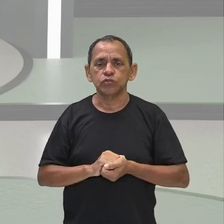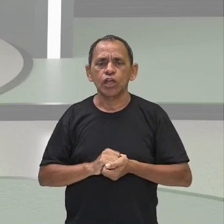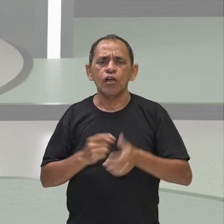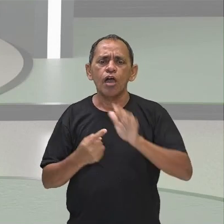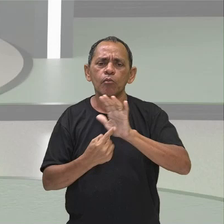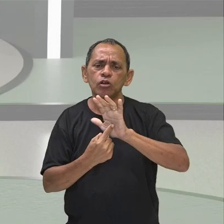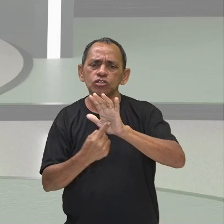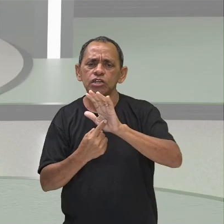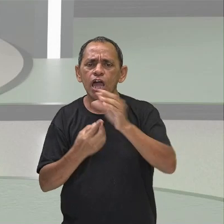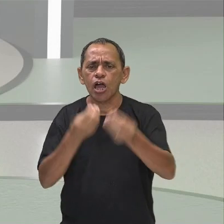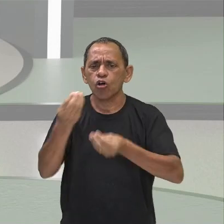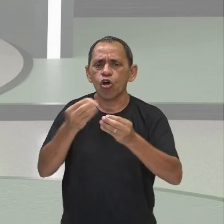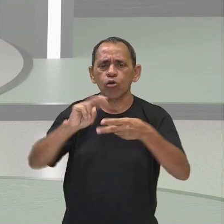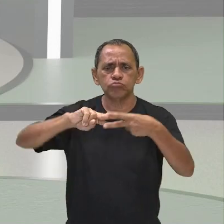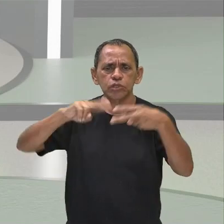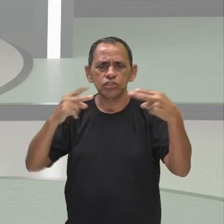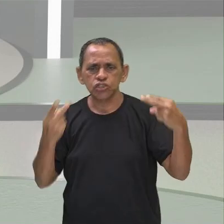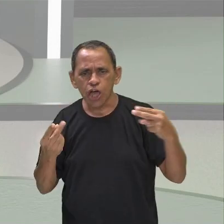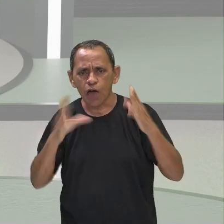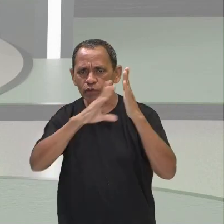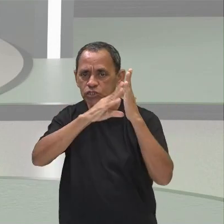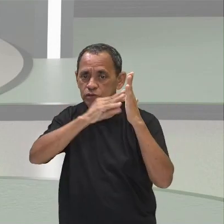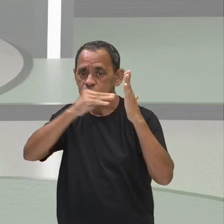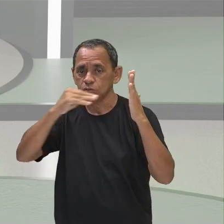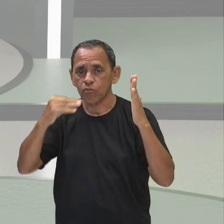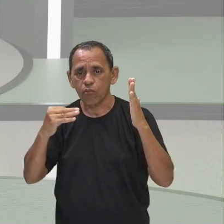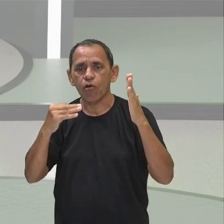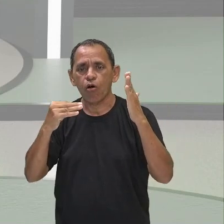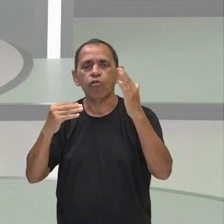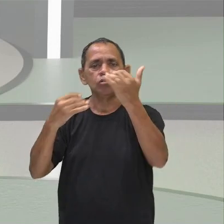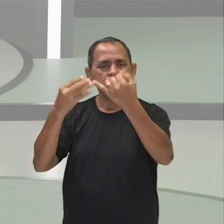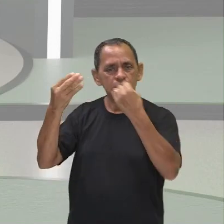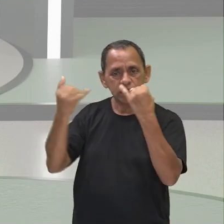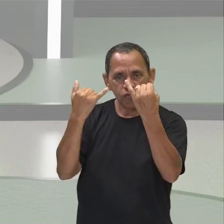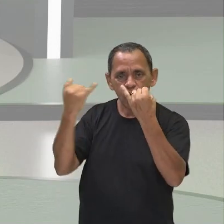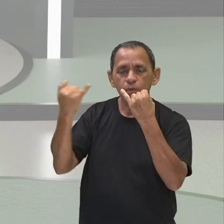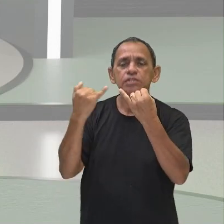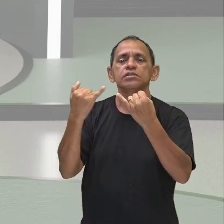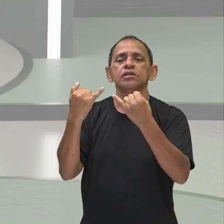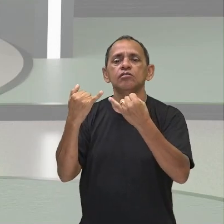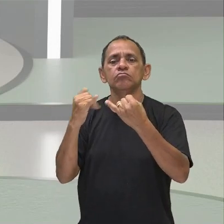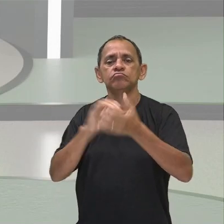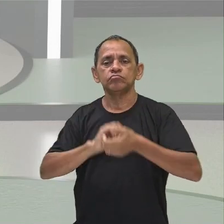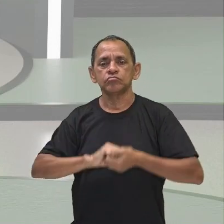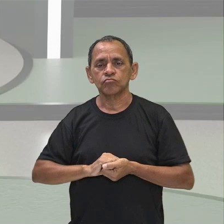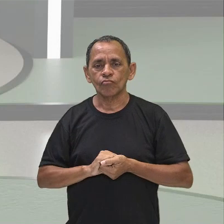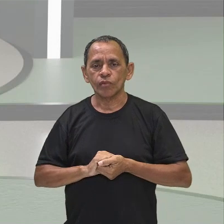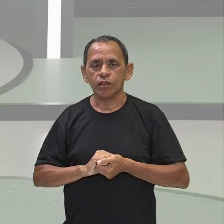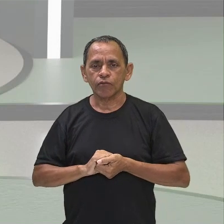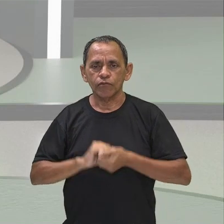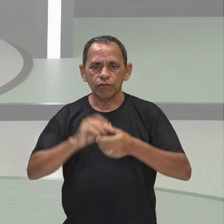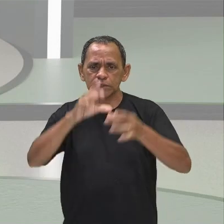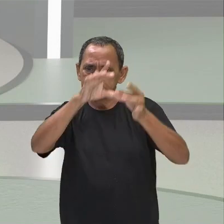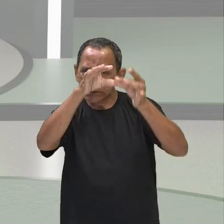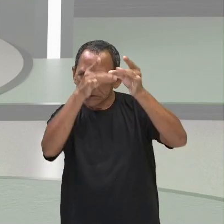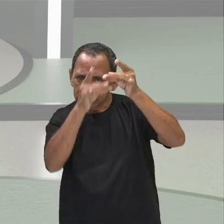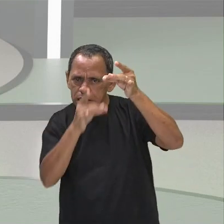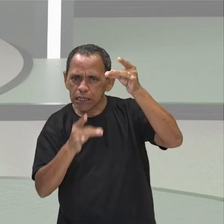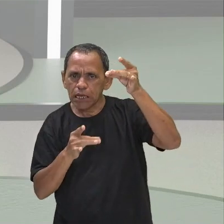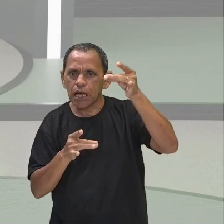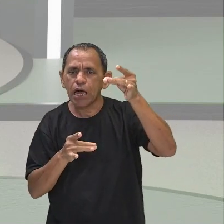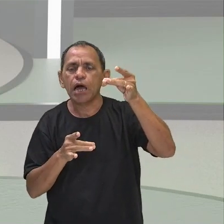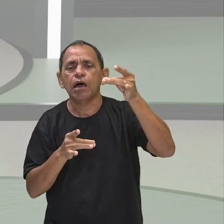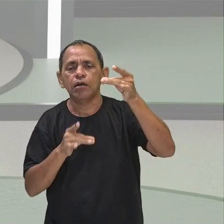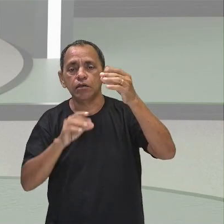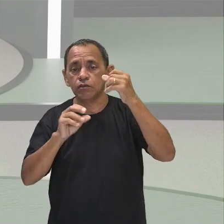DNA ele vai servir de molde dessa informação, ele vai ser decodificado, né? Vai se formar o RNA